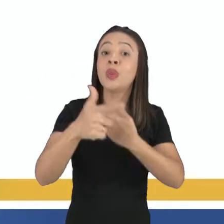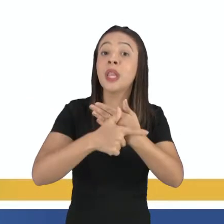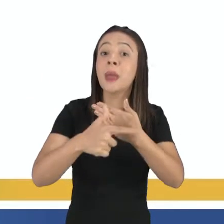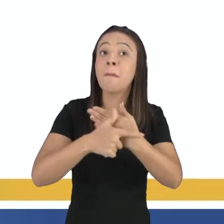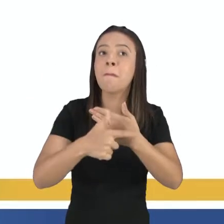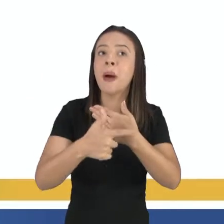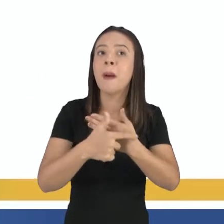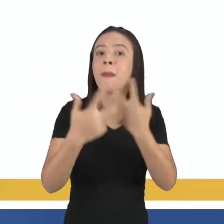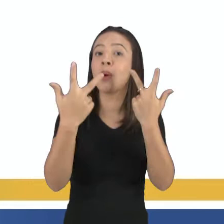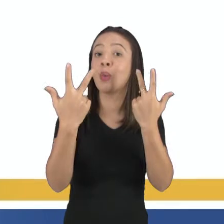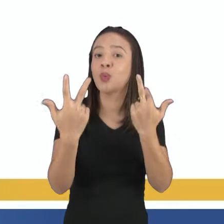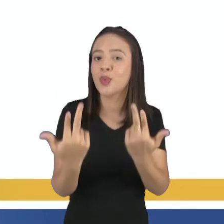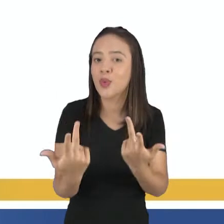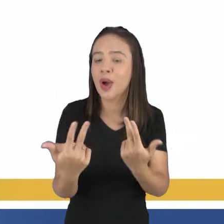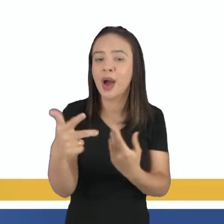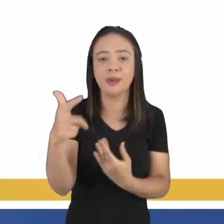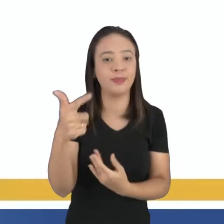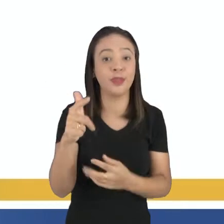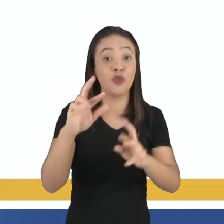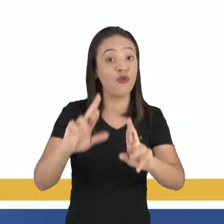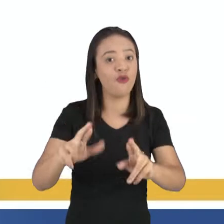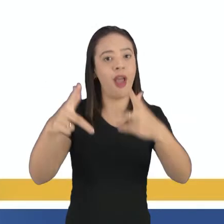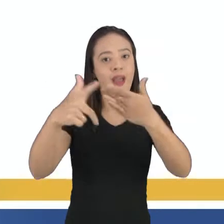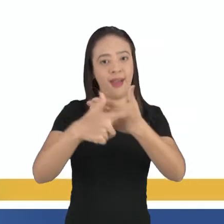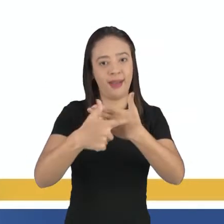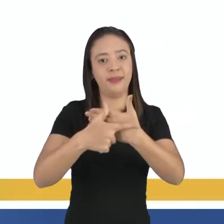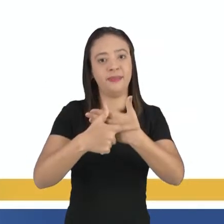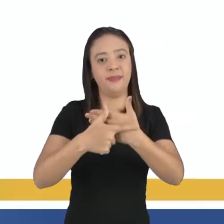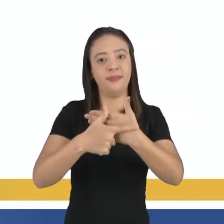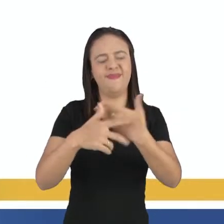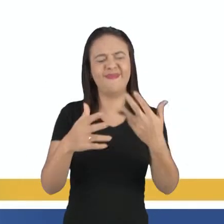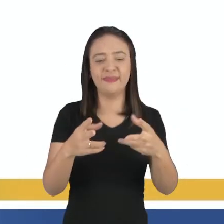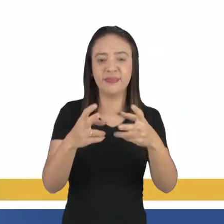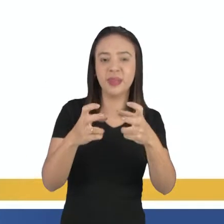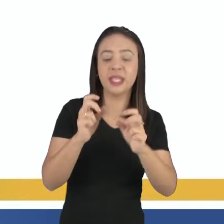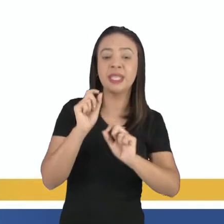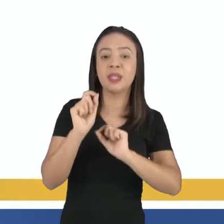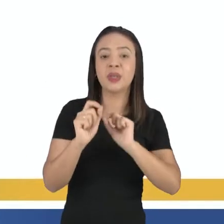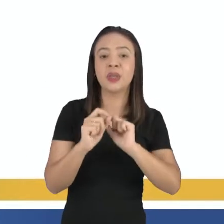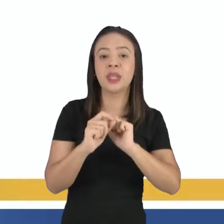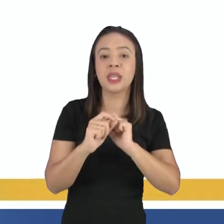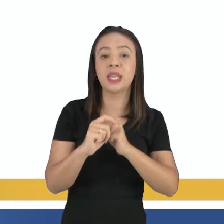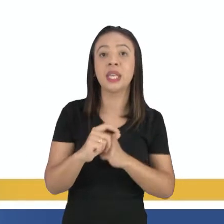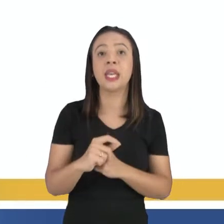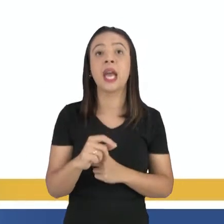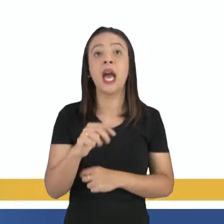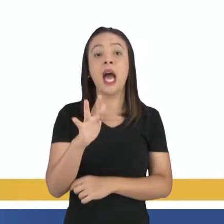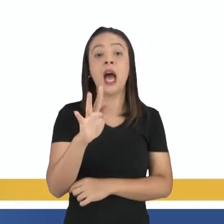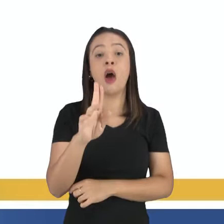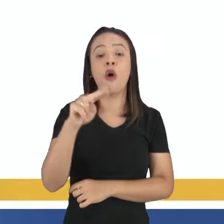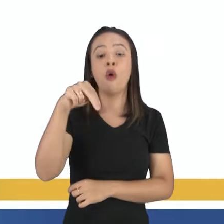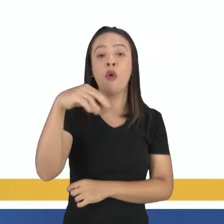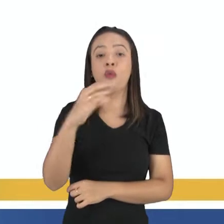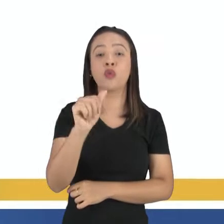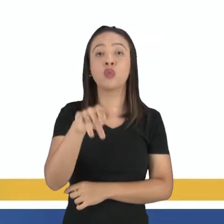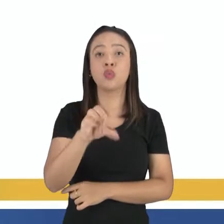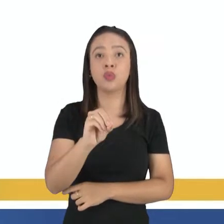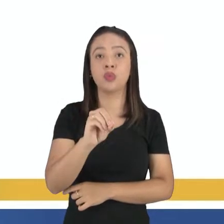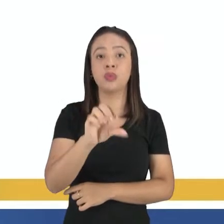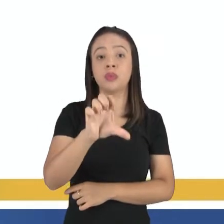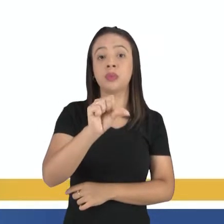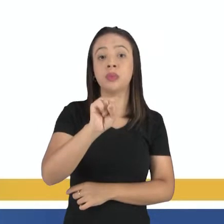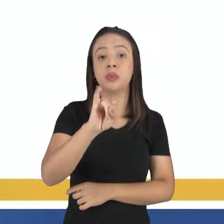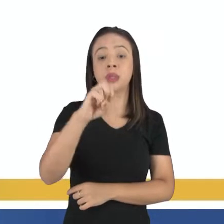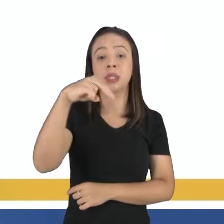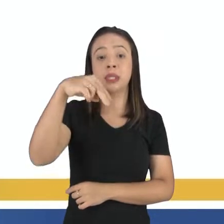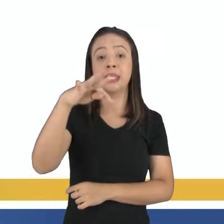função sintática nesse período, tá? Lembrando que as funções sintáticas, elas são essas que a gente